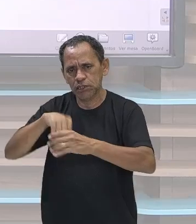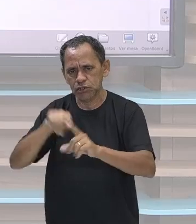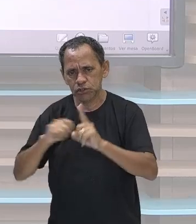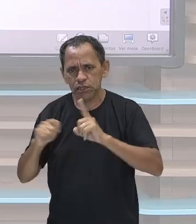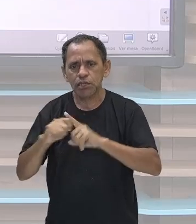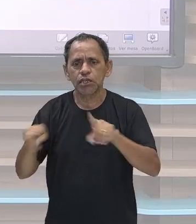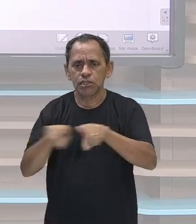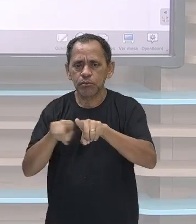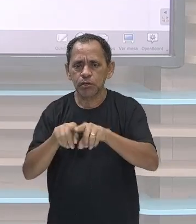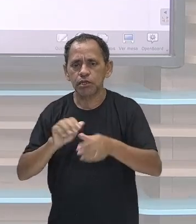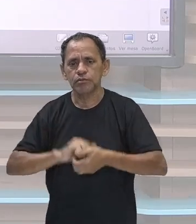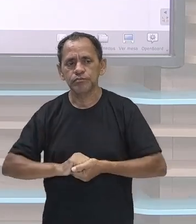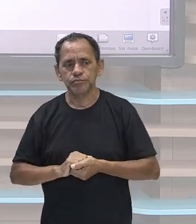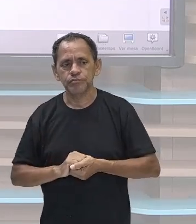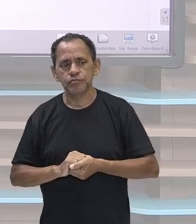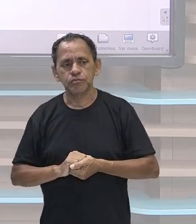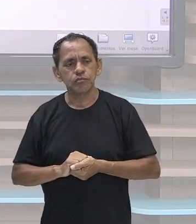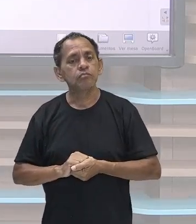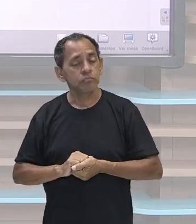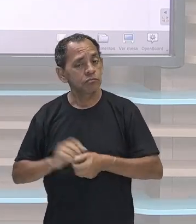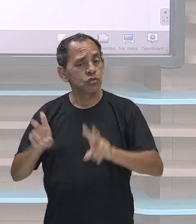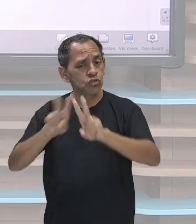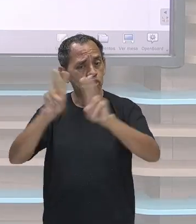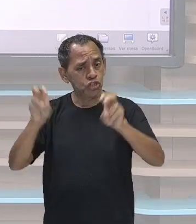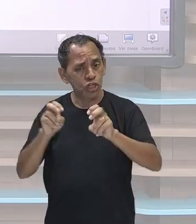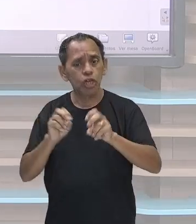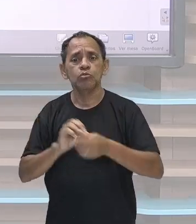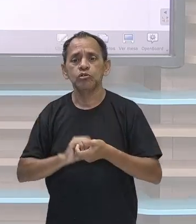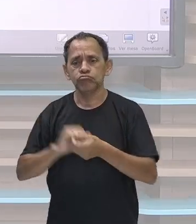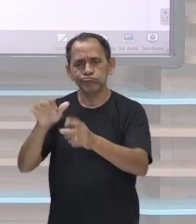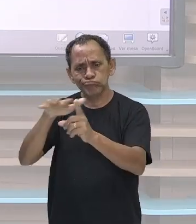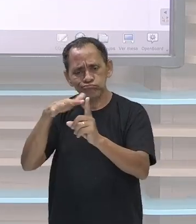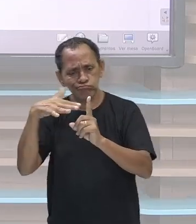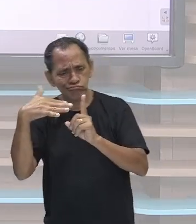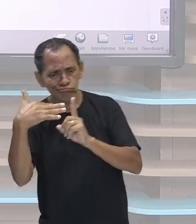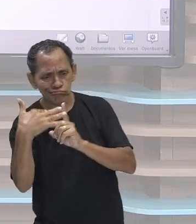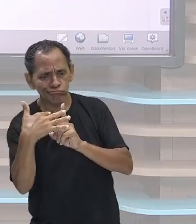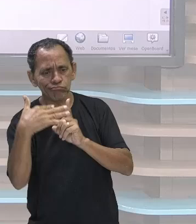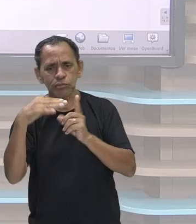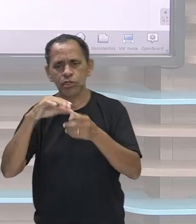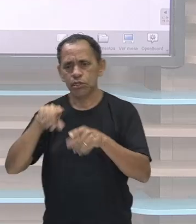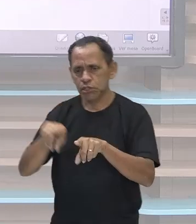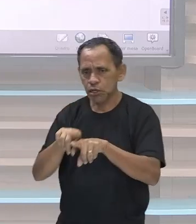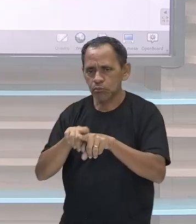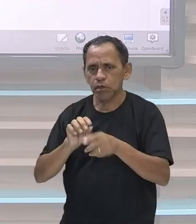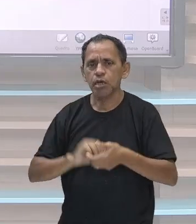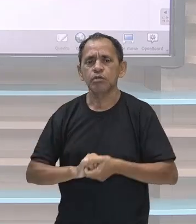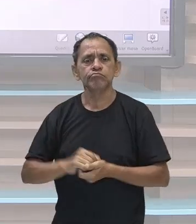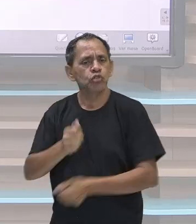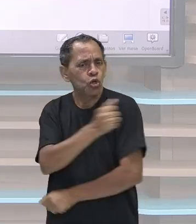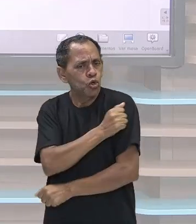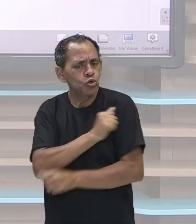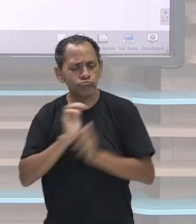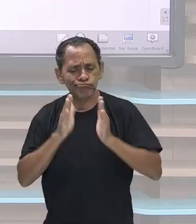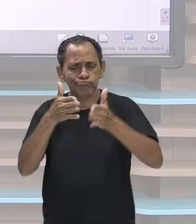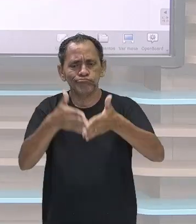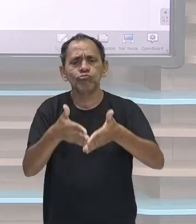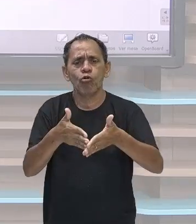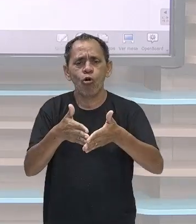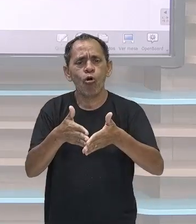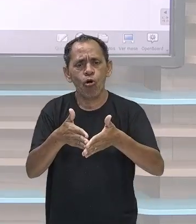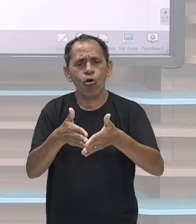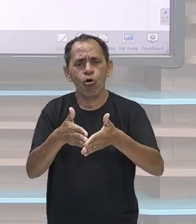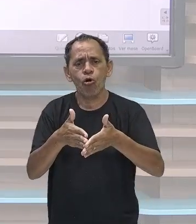sociedade. E também as questões ambientais, né? Que são já os estudantes que acabam focando um pouquinho mais